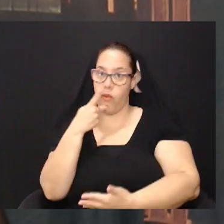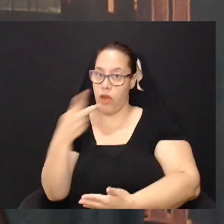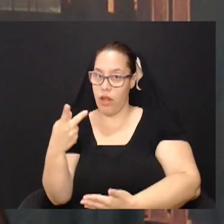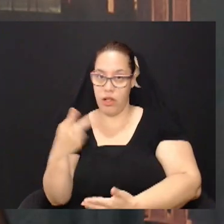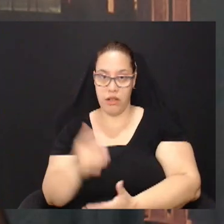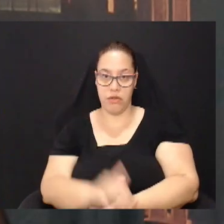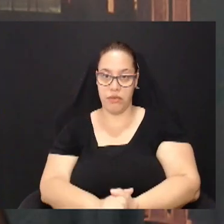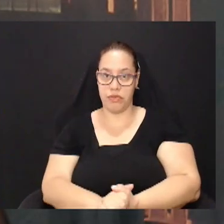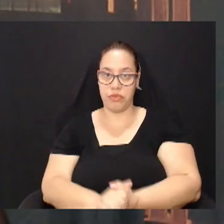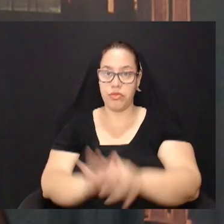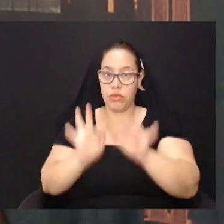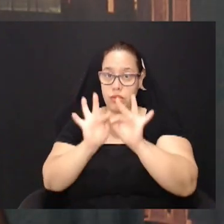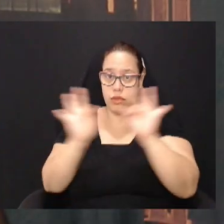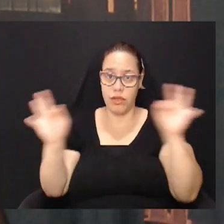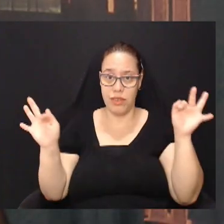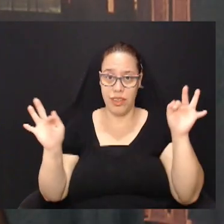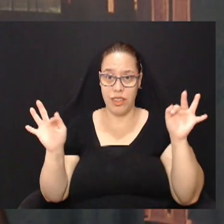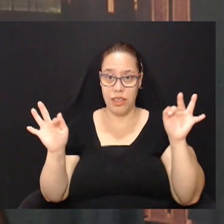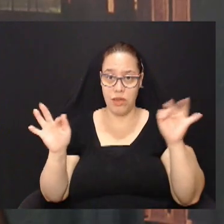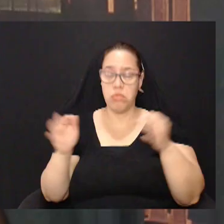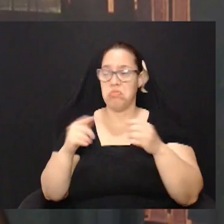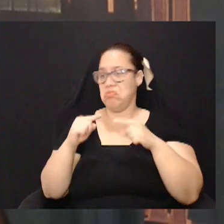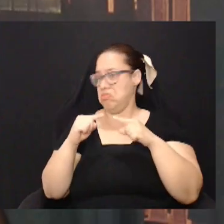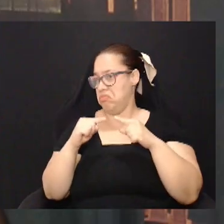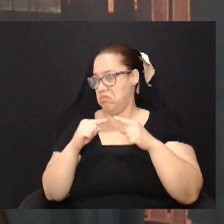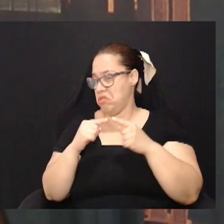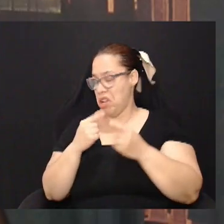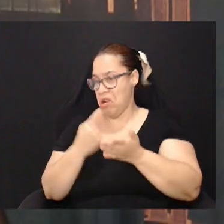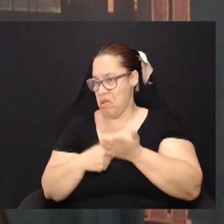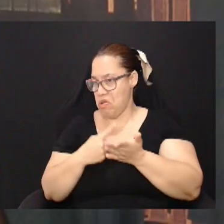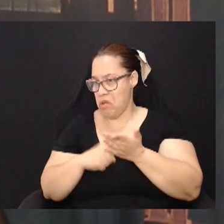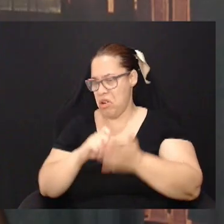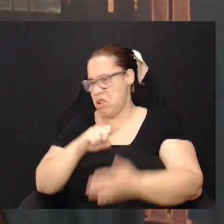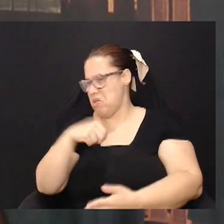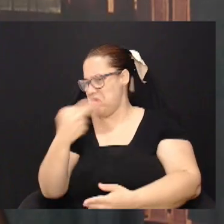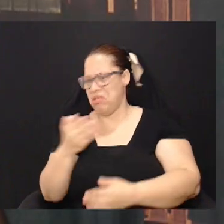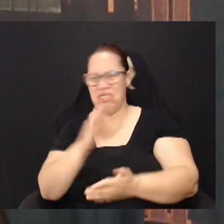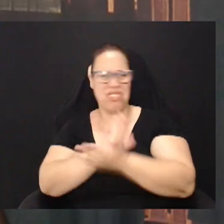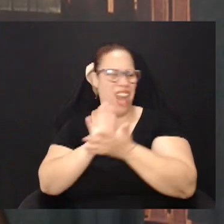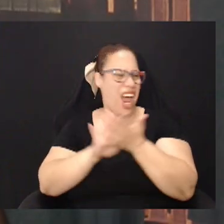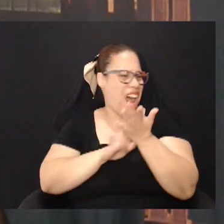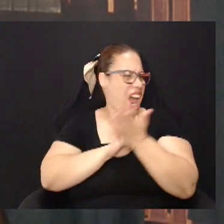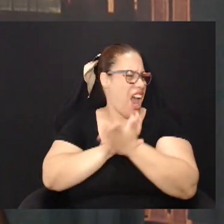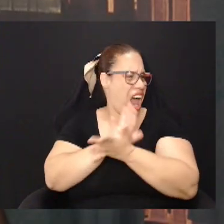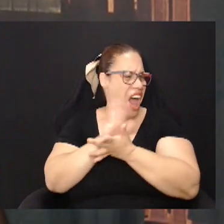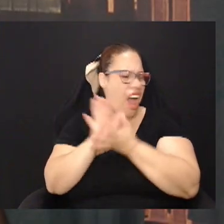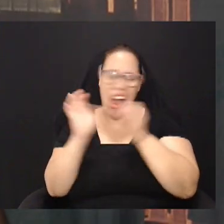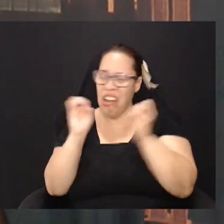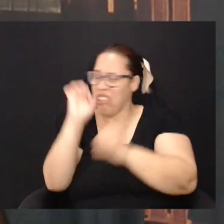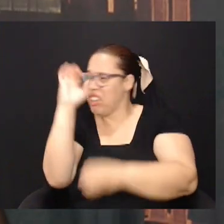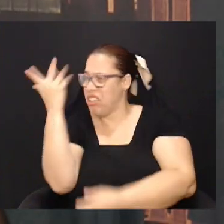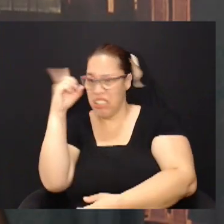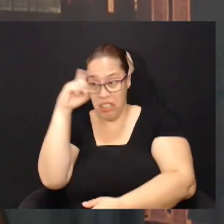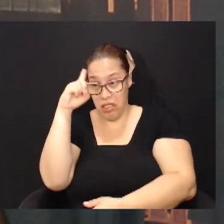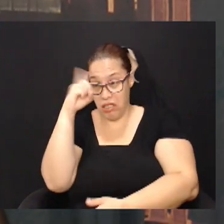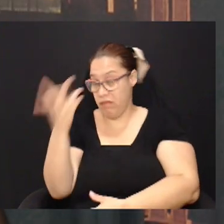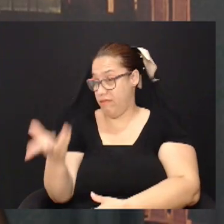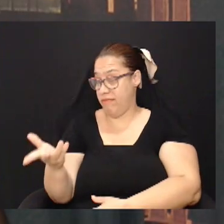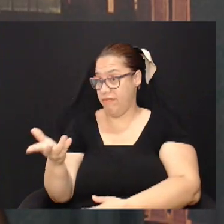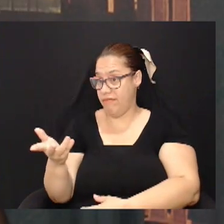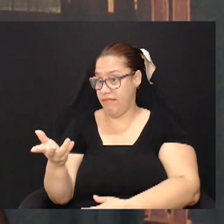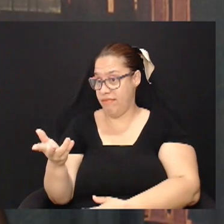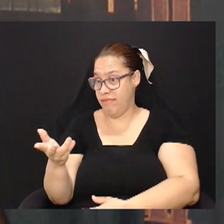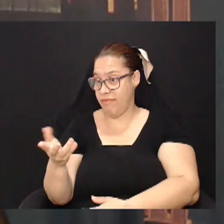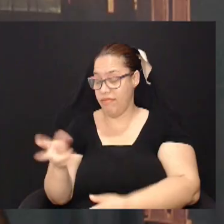frase completamente coerente com aquela realidade e outra que não tem nada a ver com o que está acontecendo naquele dia. E tem um filme muito legal que